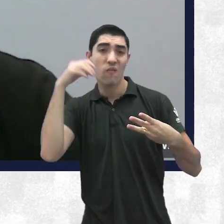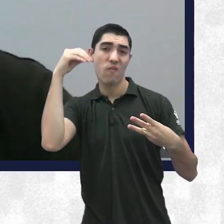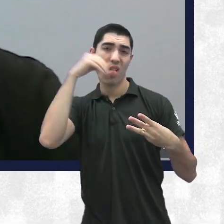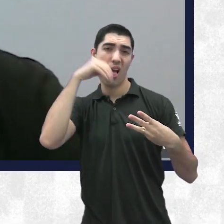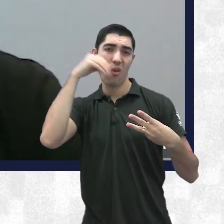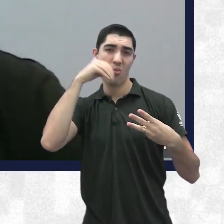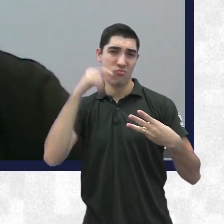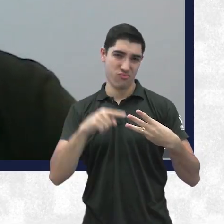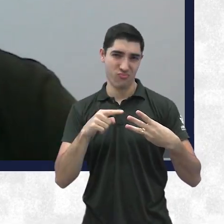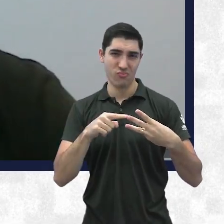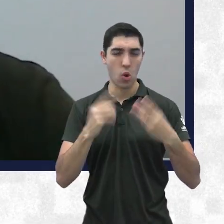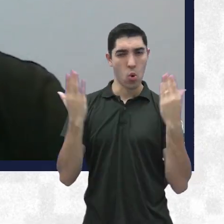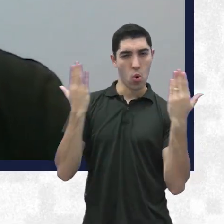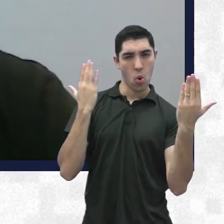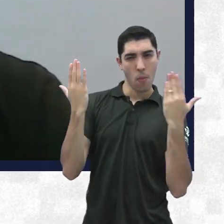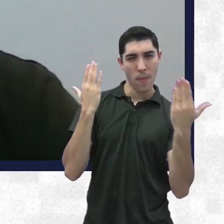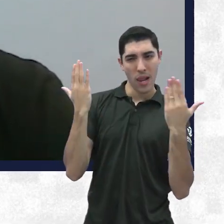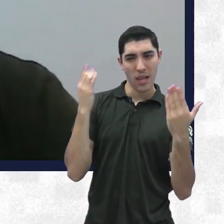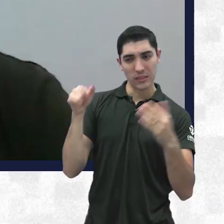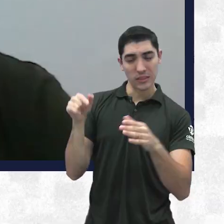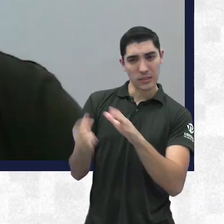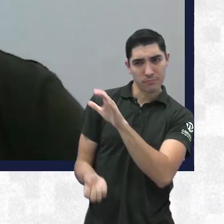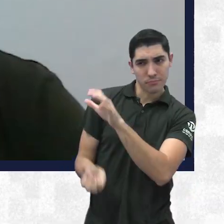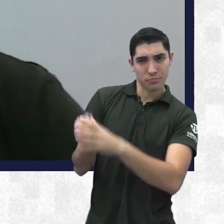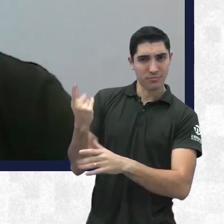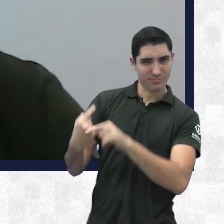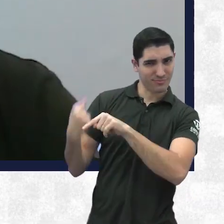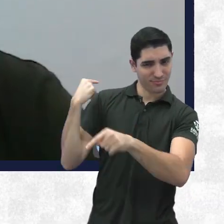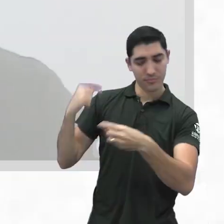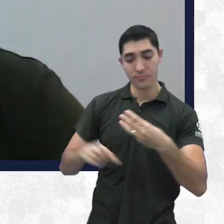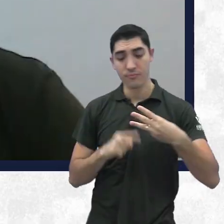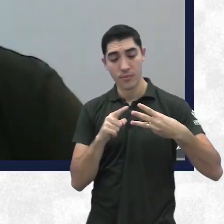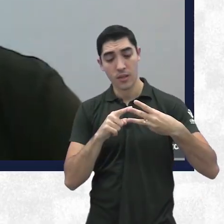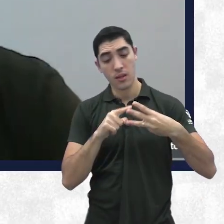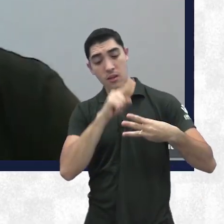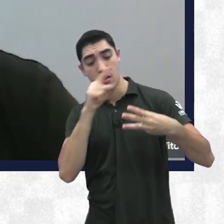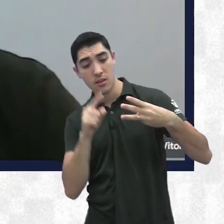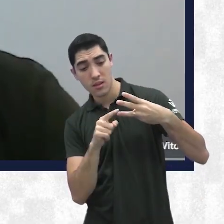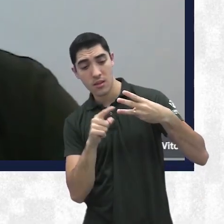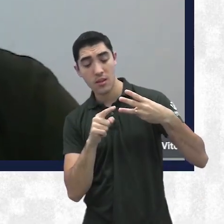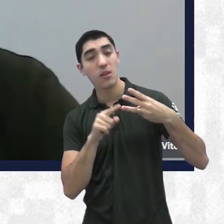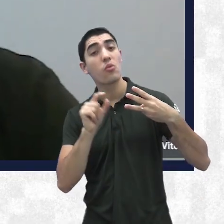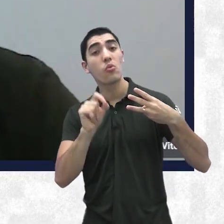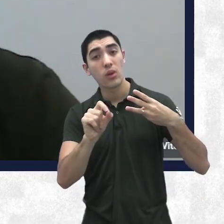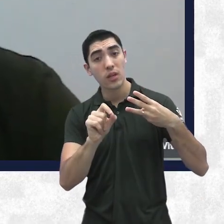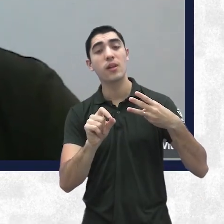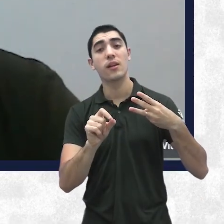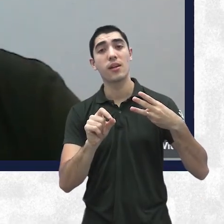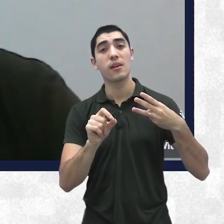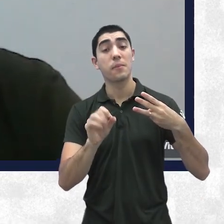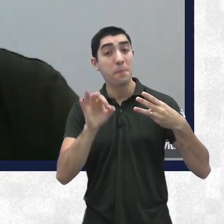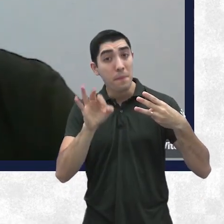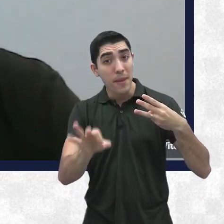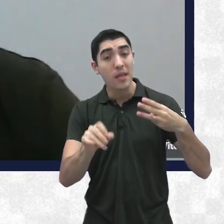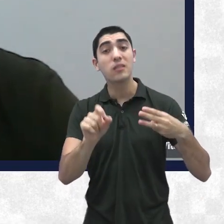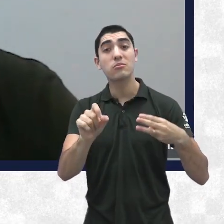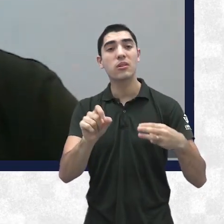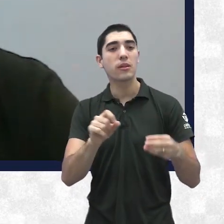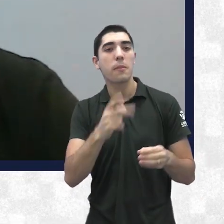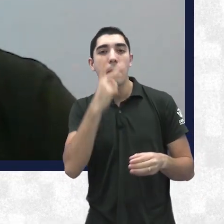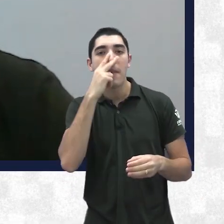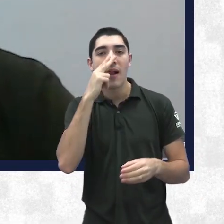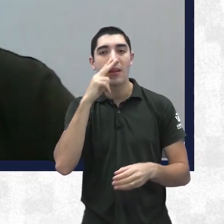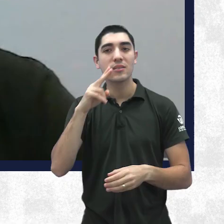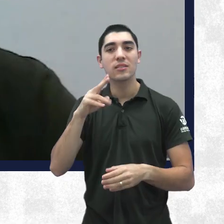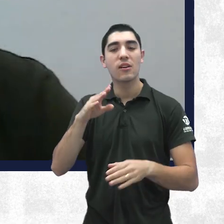frágil do ponto de vista da sua formatação. E uma terceira, que é exatamente